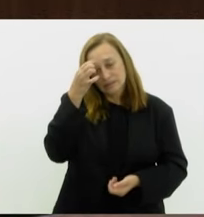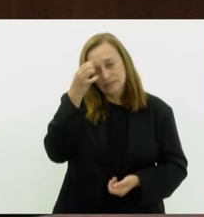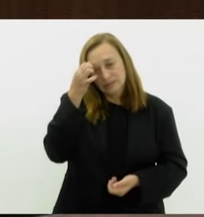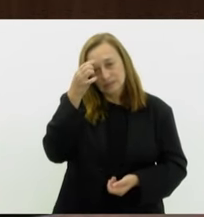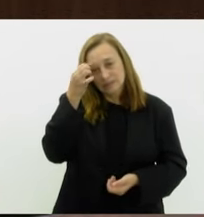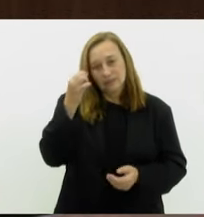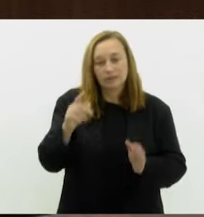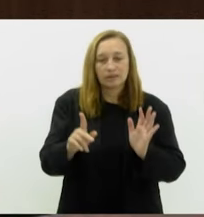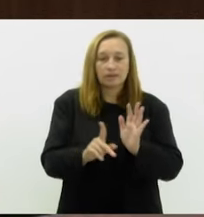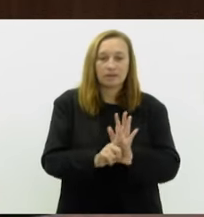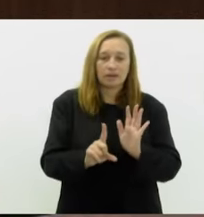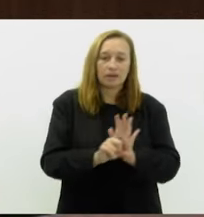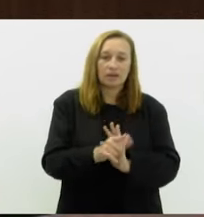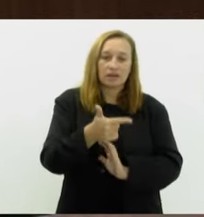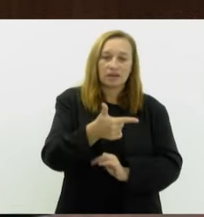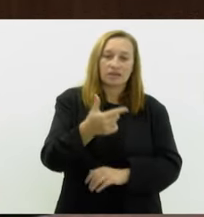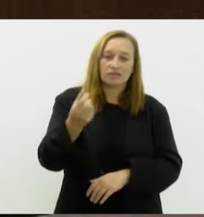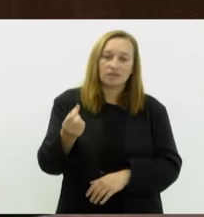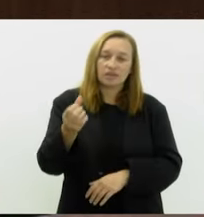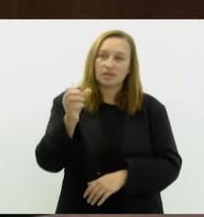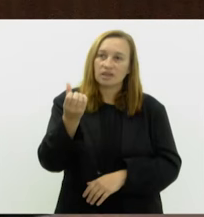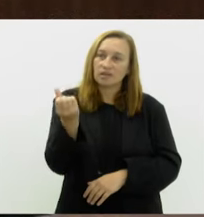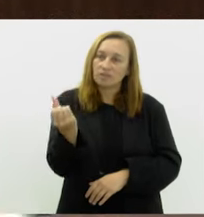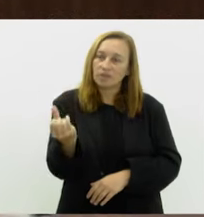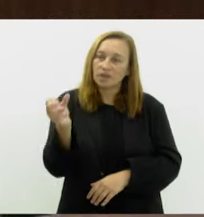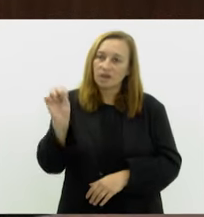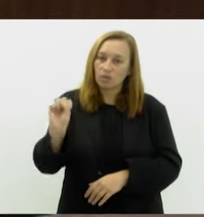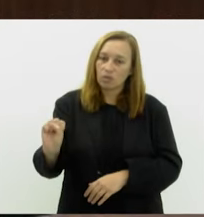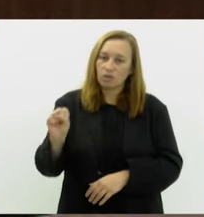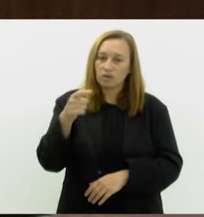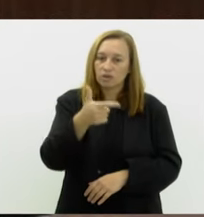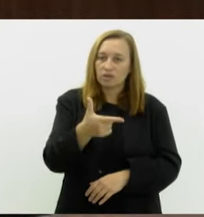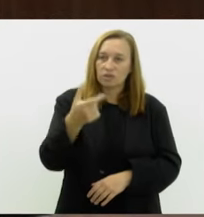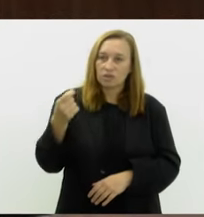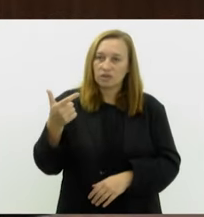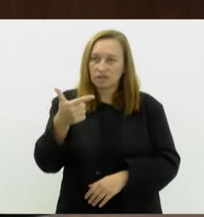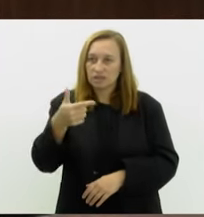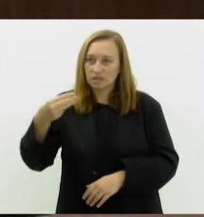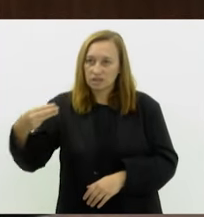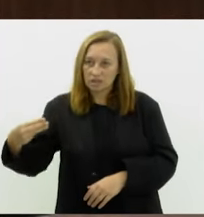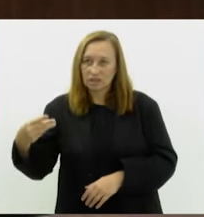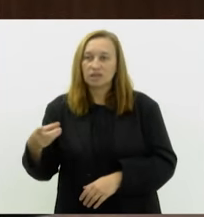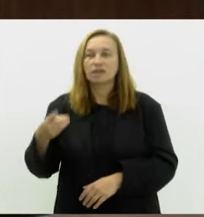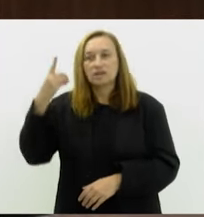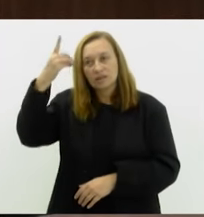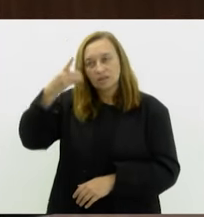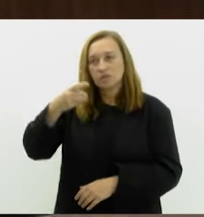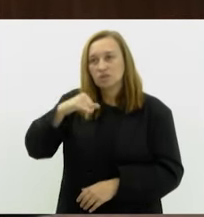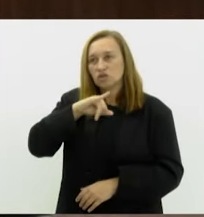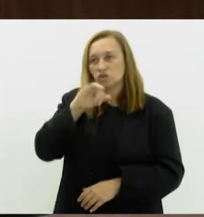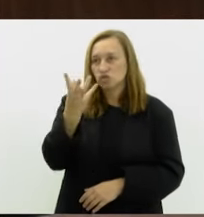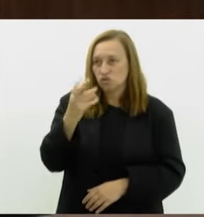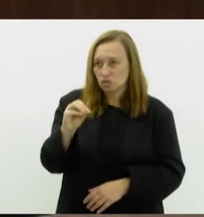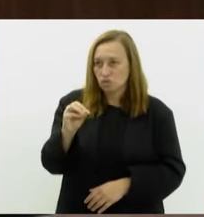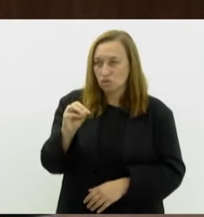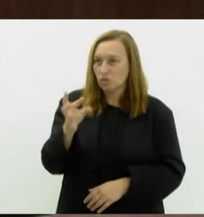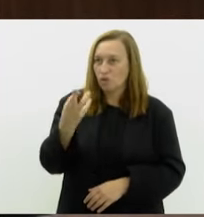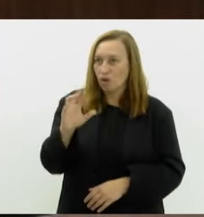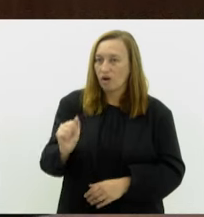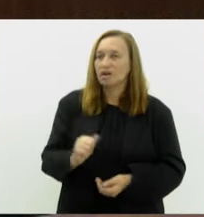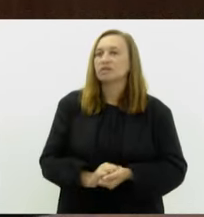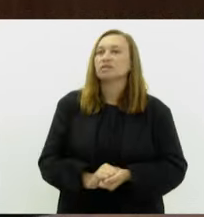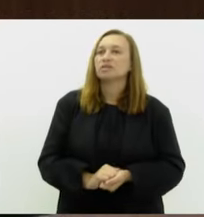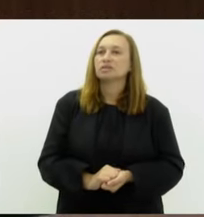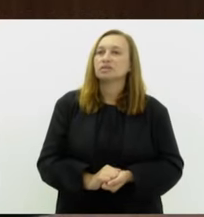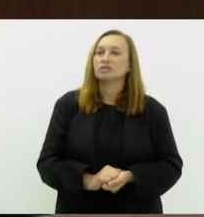PL 2068, de 23, de autoria do deputado Júlio Rocha, que